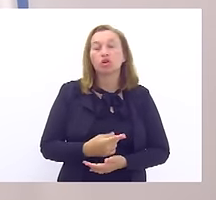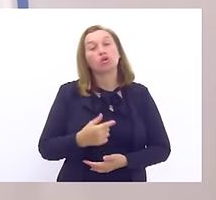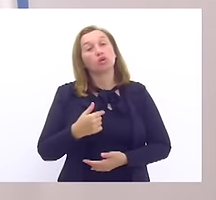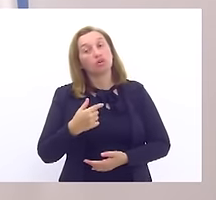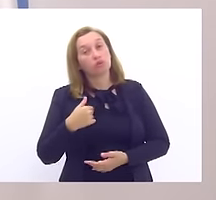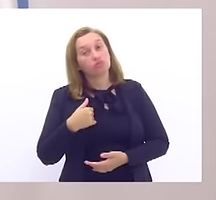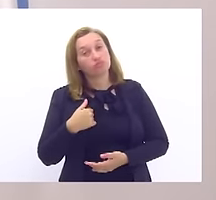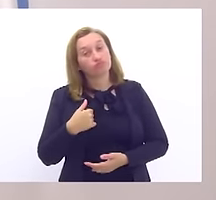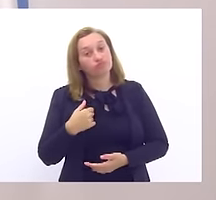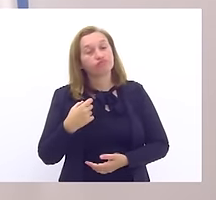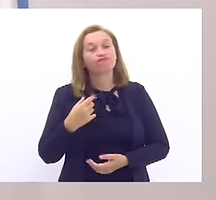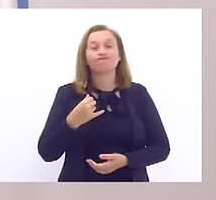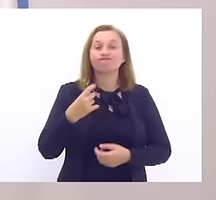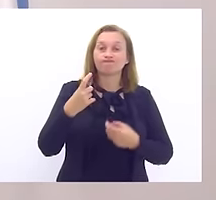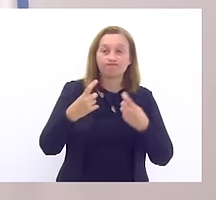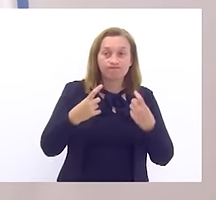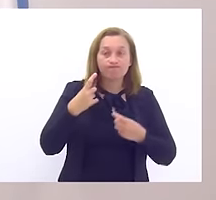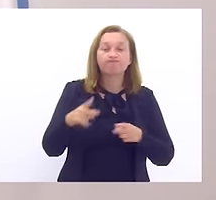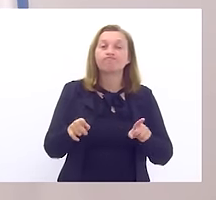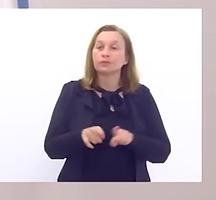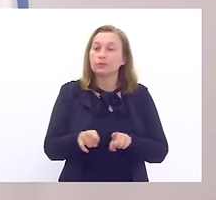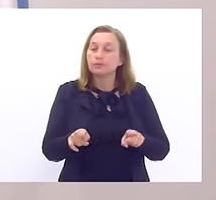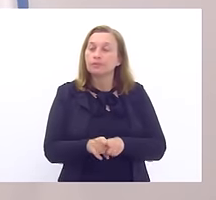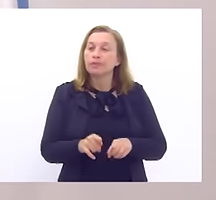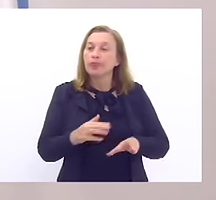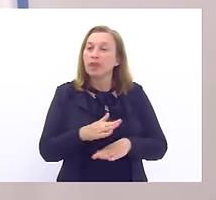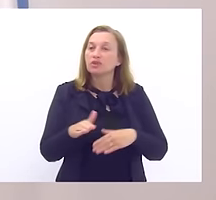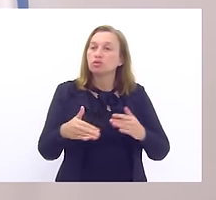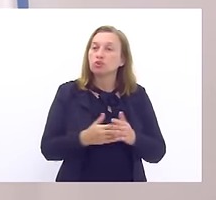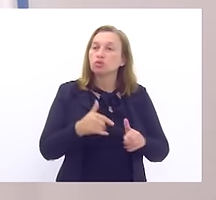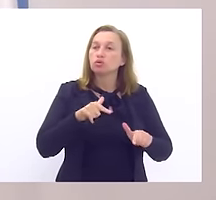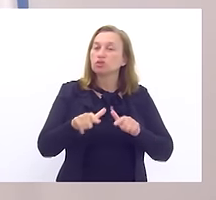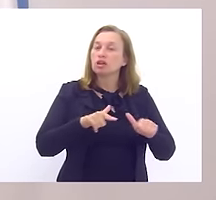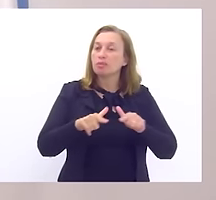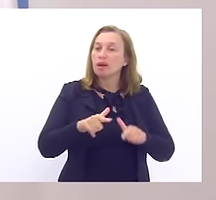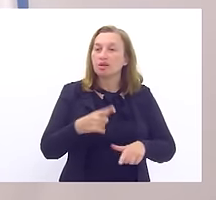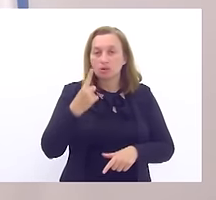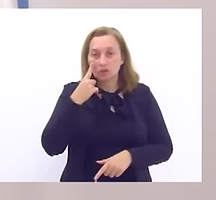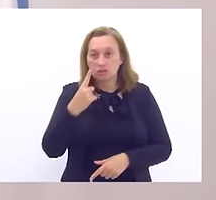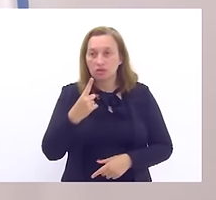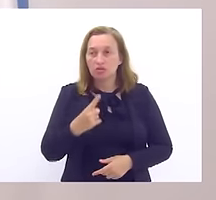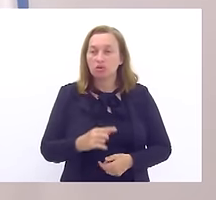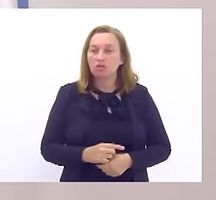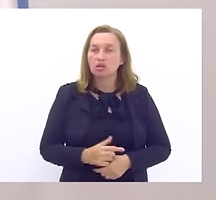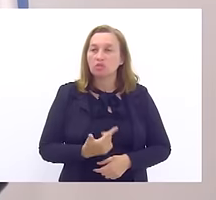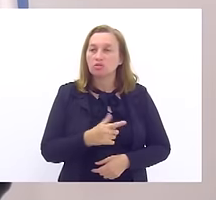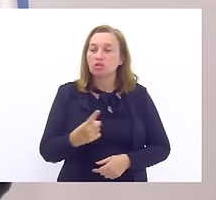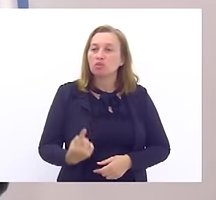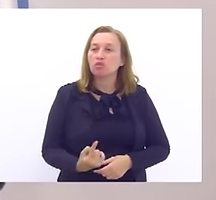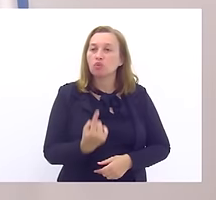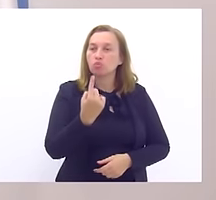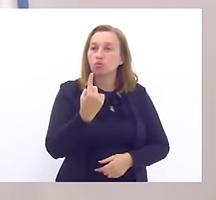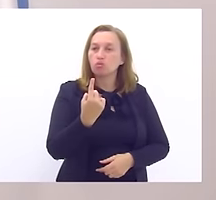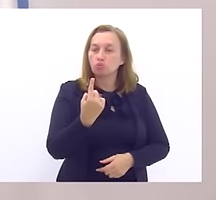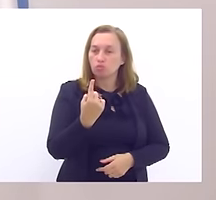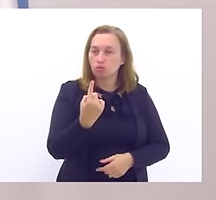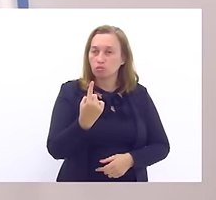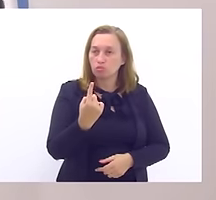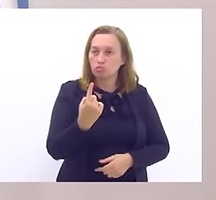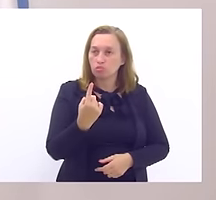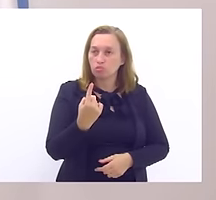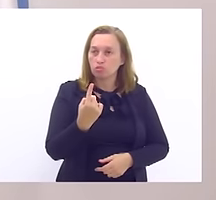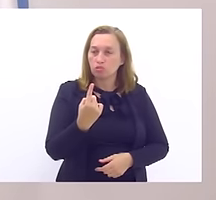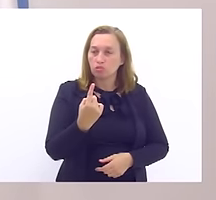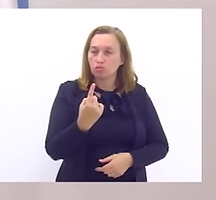tem causado perplexidade também é que em todas as operações que tivemos presente não teve o saqueamento de nenhum